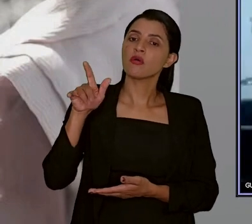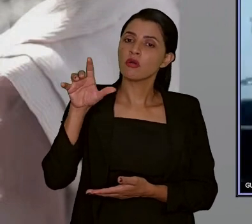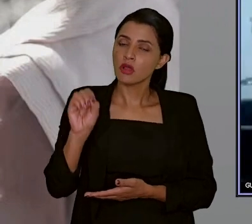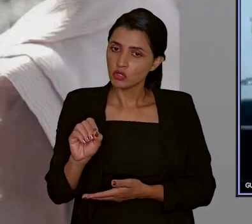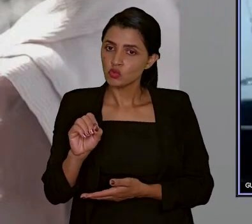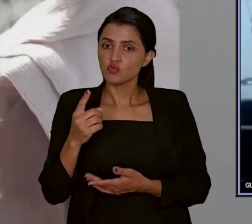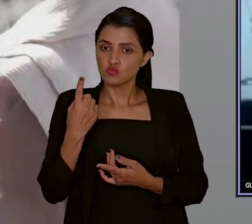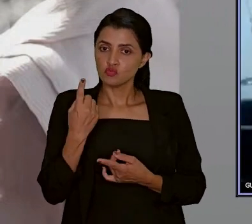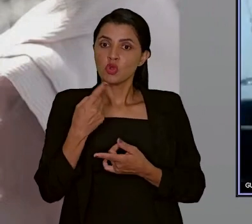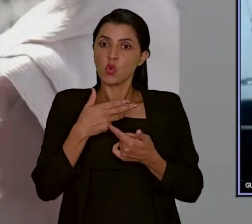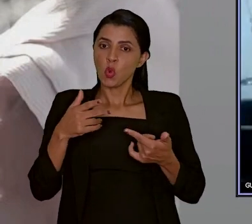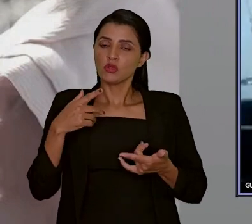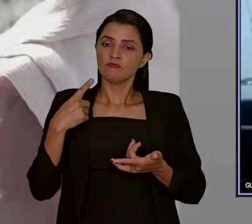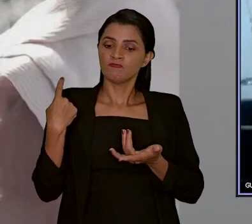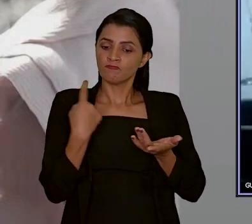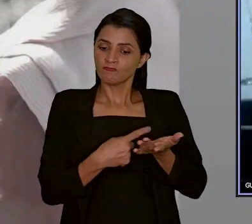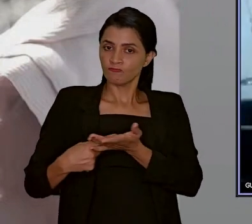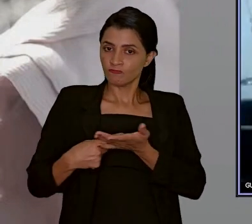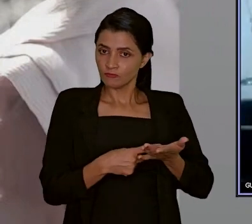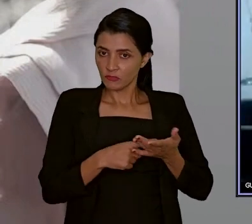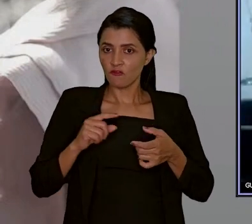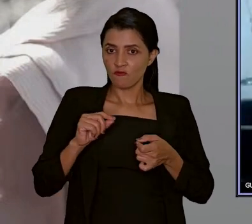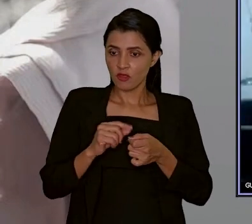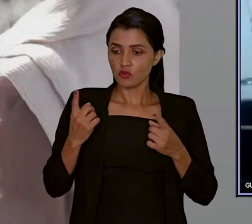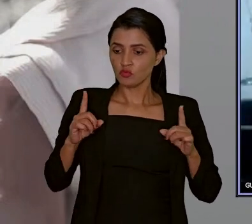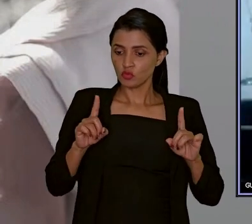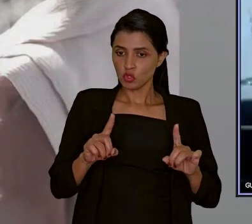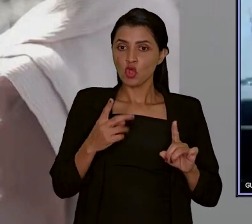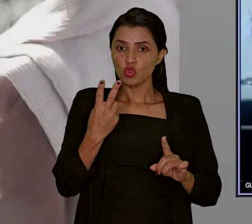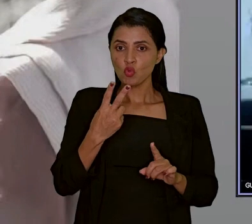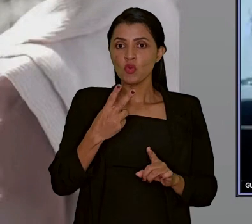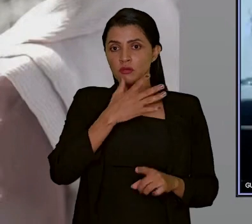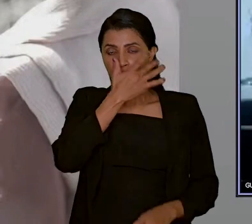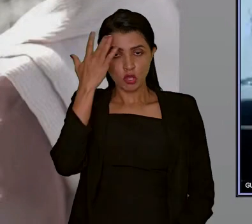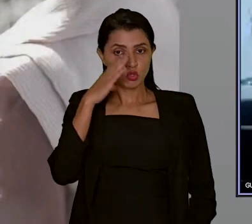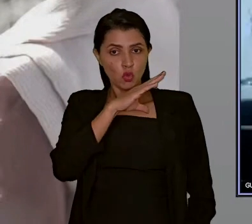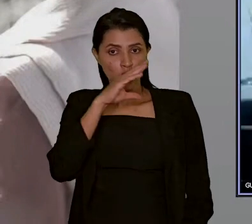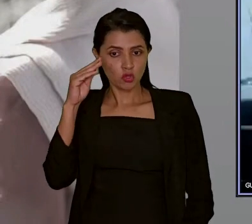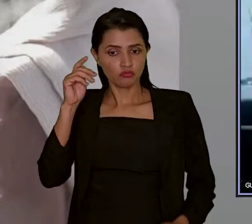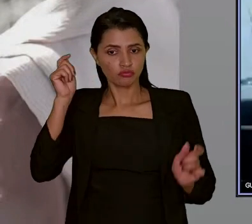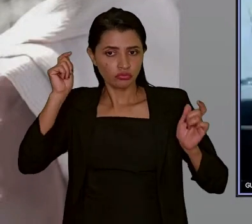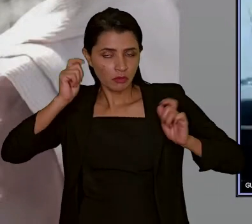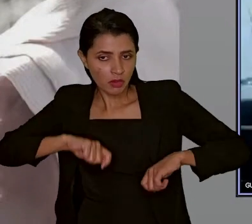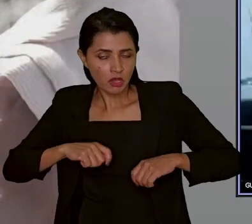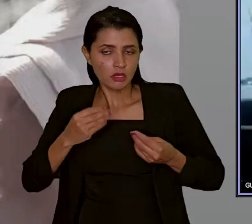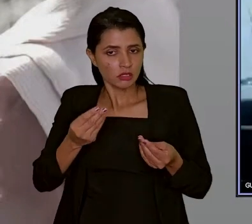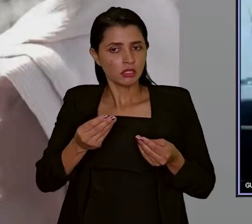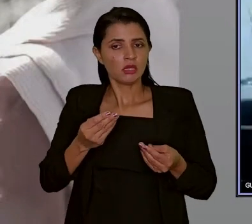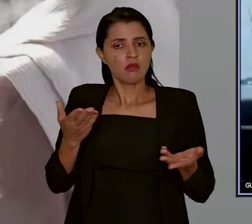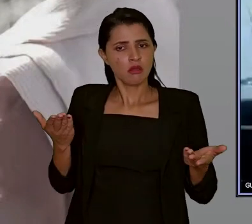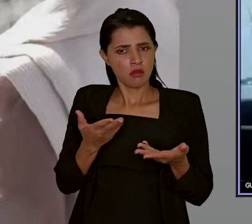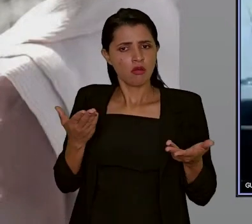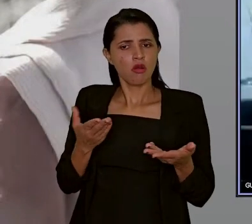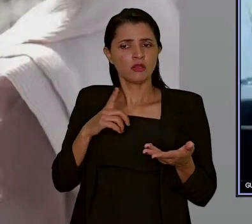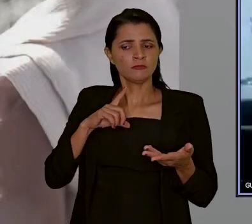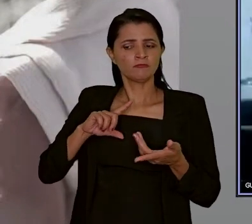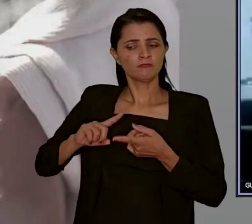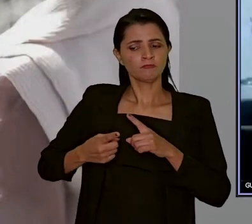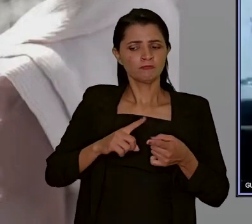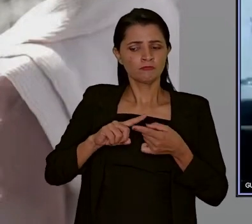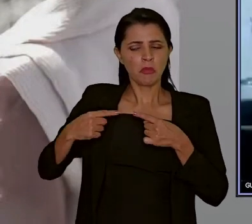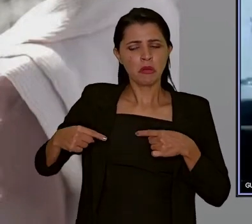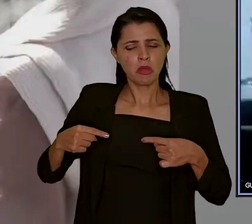celebrado entre dois adultos, duas pessoas plenamente capazes que estão chegando a um consenso